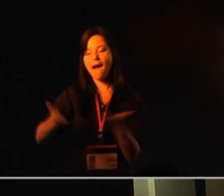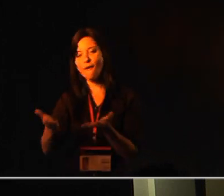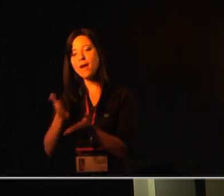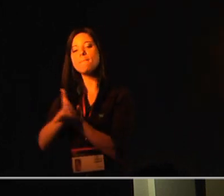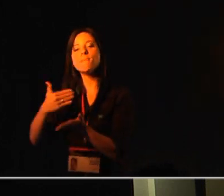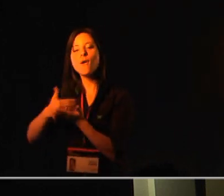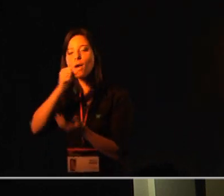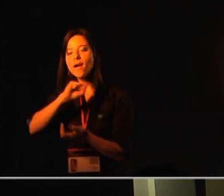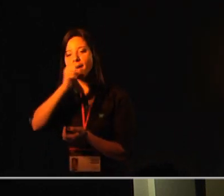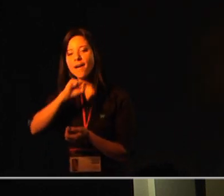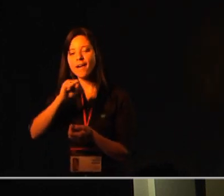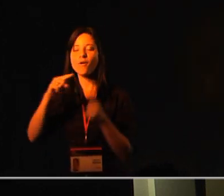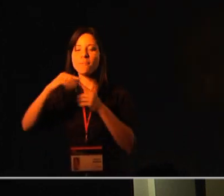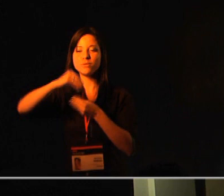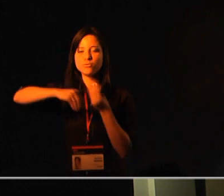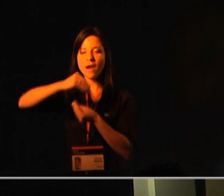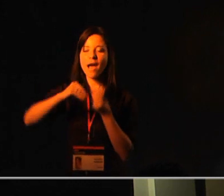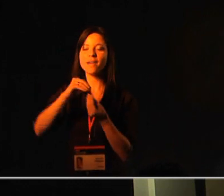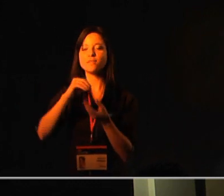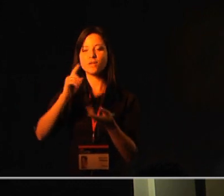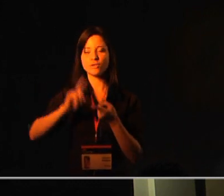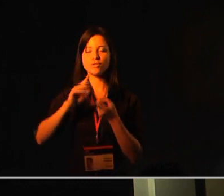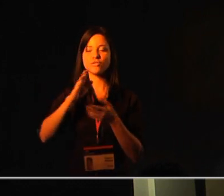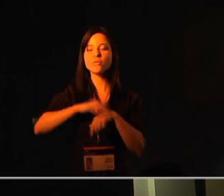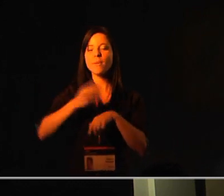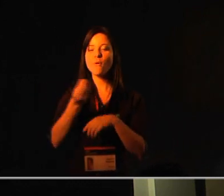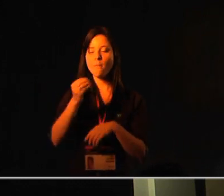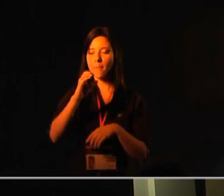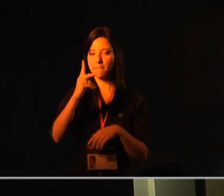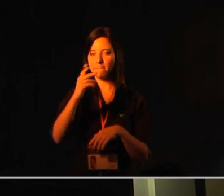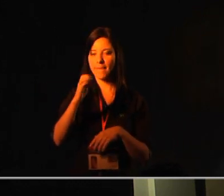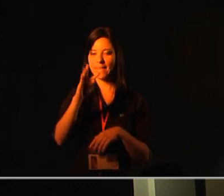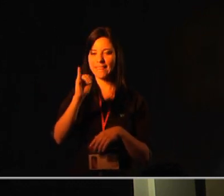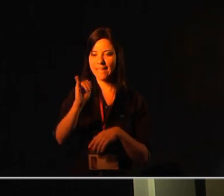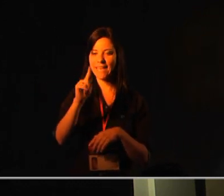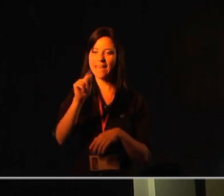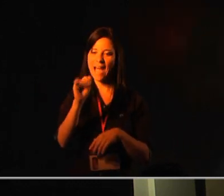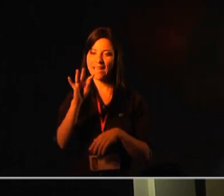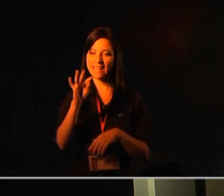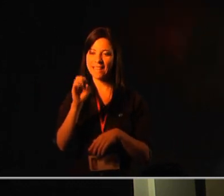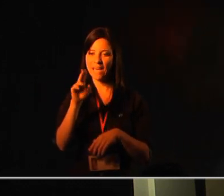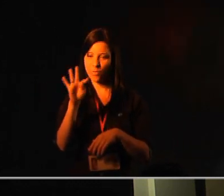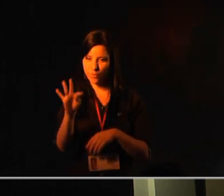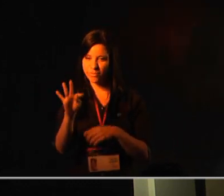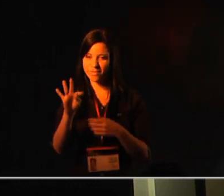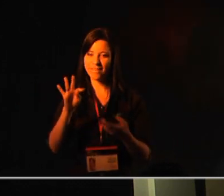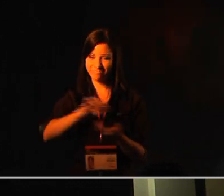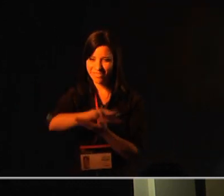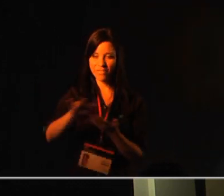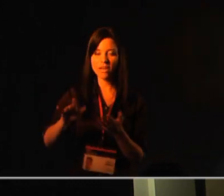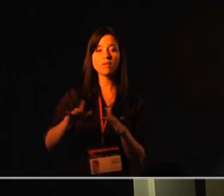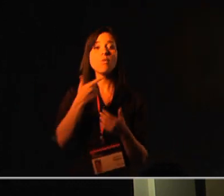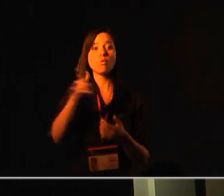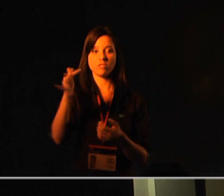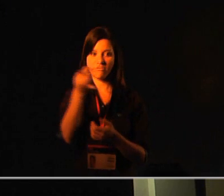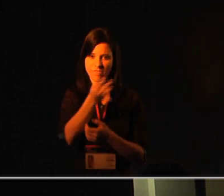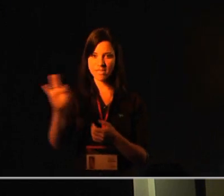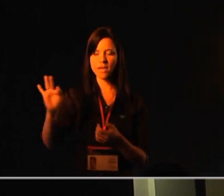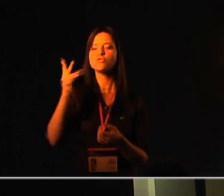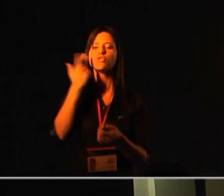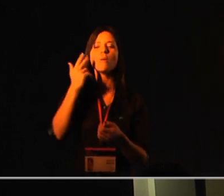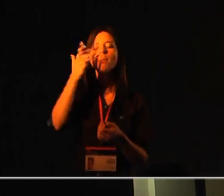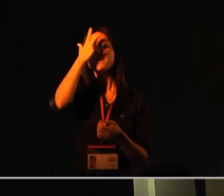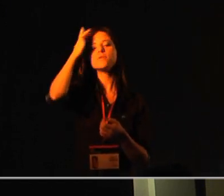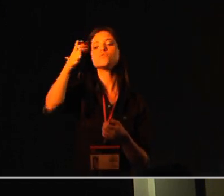questão do marketing, né? Kotler, falava aí. E E outra coisa que você vê, francês. Normalmente